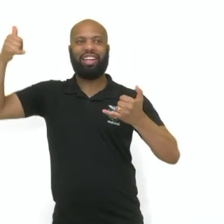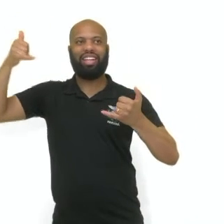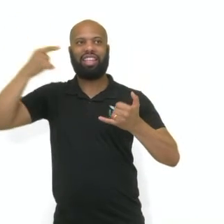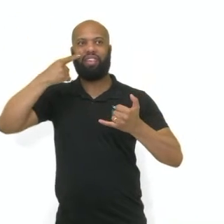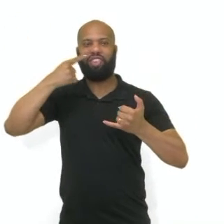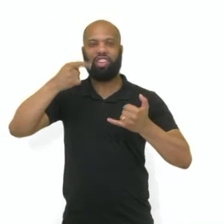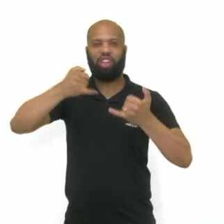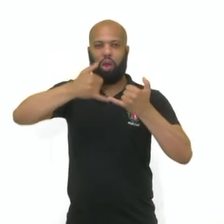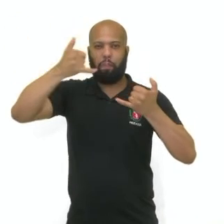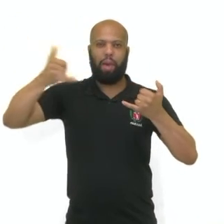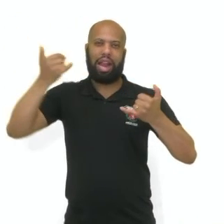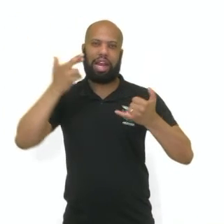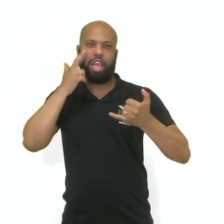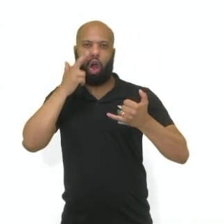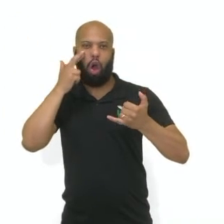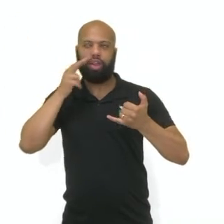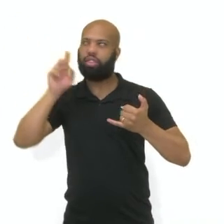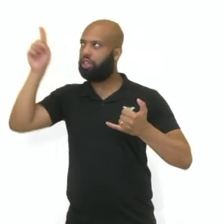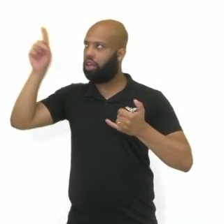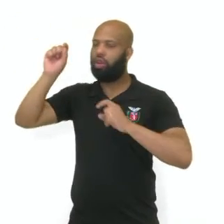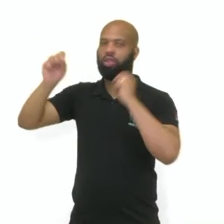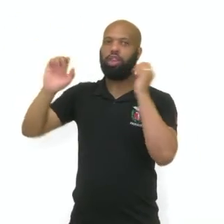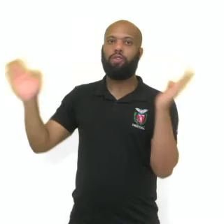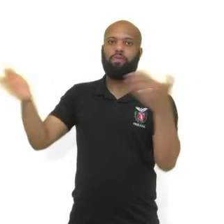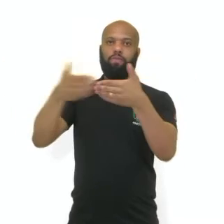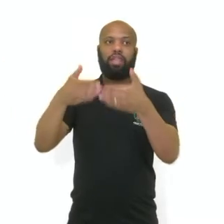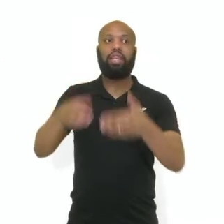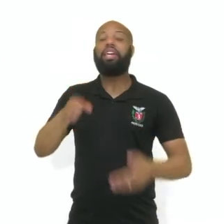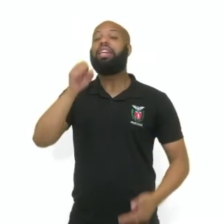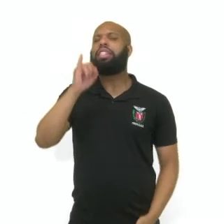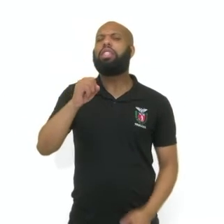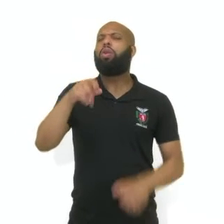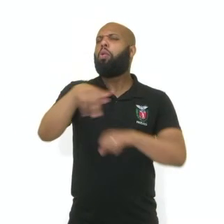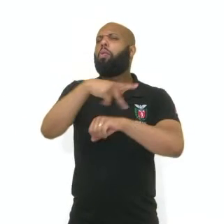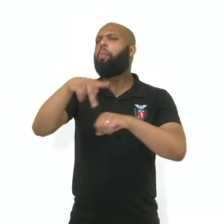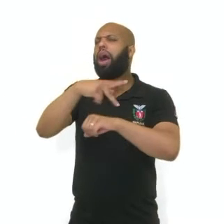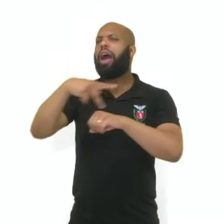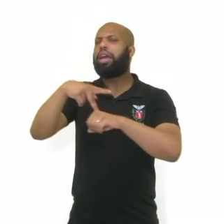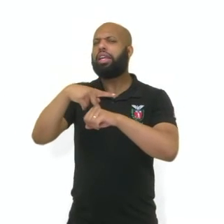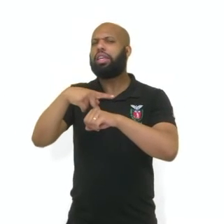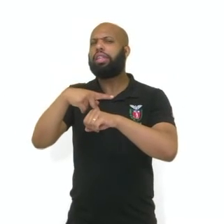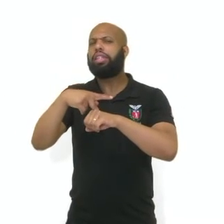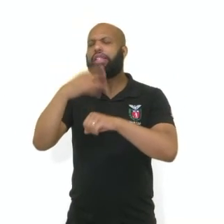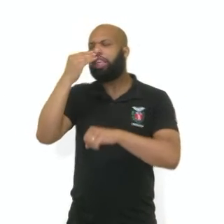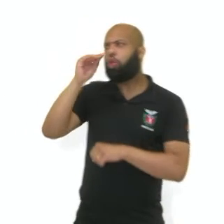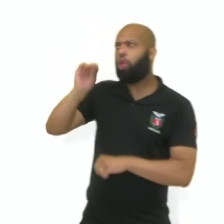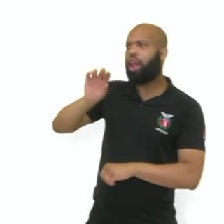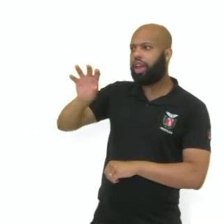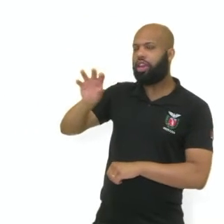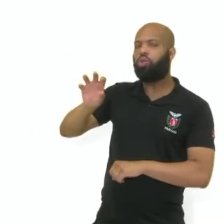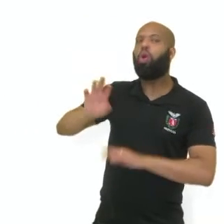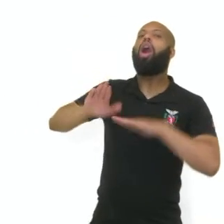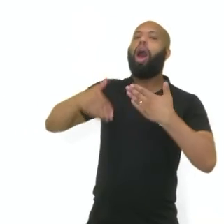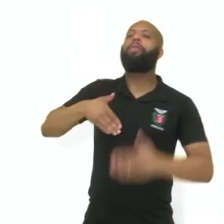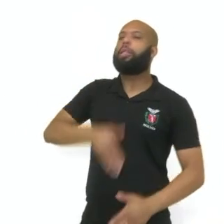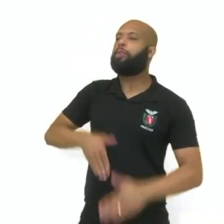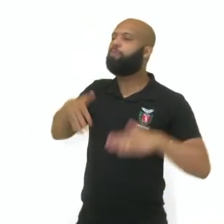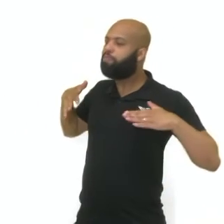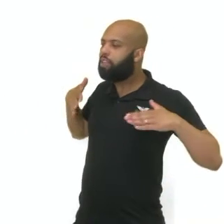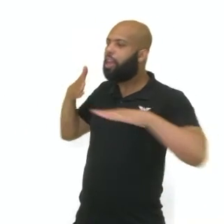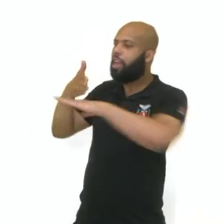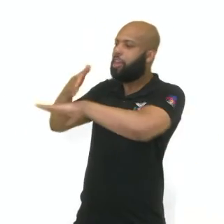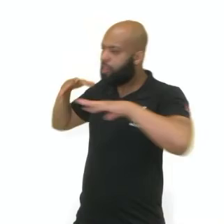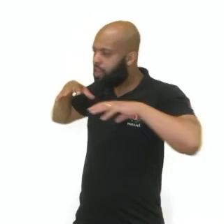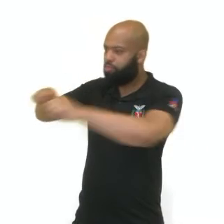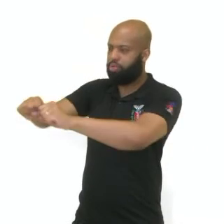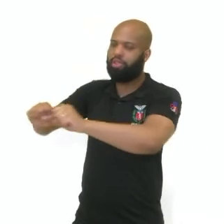O que aconteceria com os países que furassem o bloqueio continental? Seriam, portanto, invadidos por Napoleão Bonaparte, como